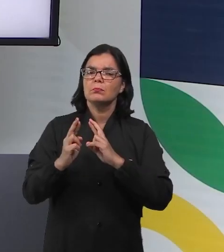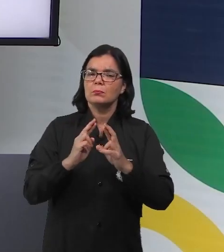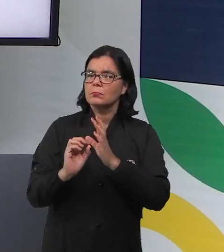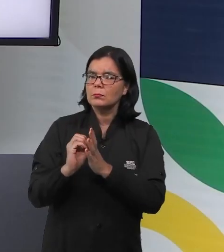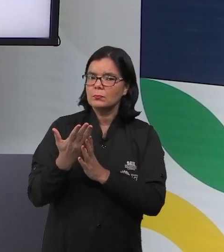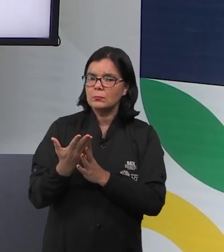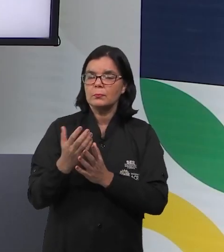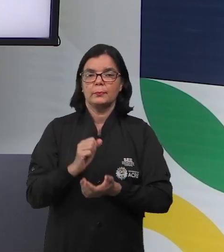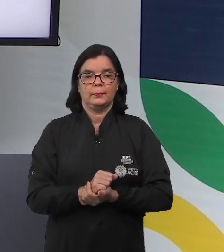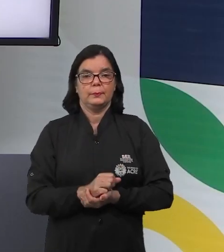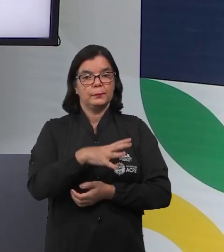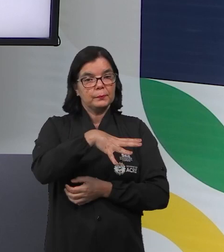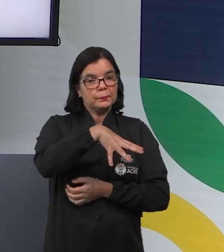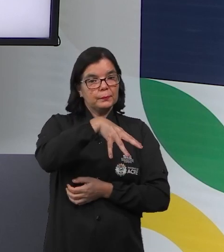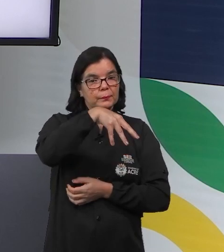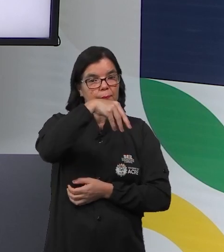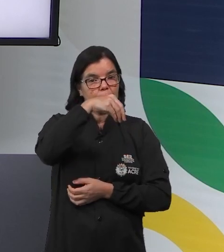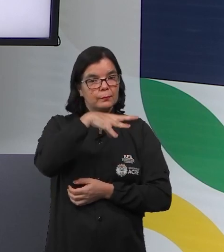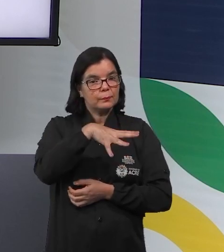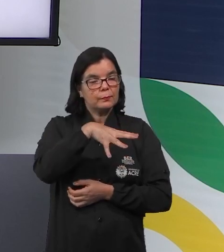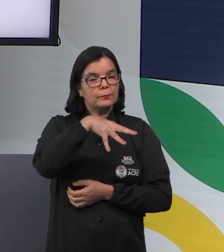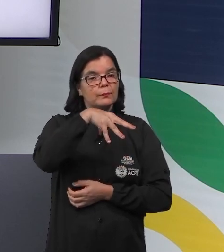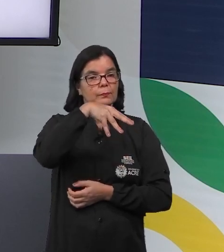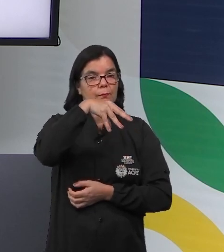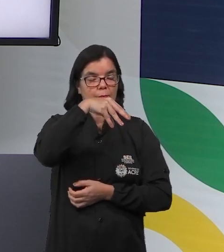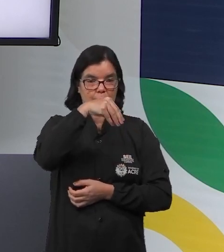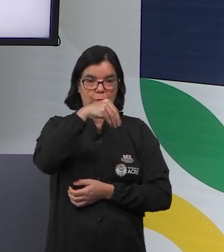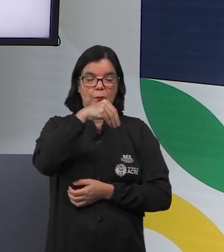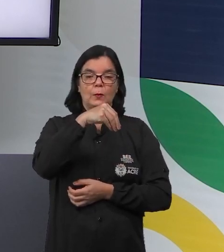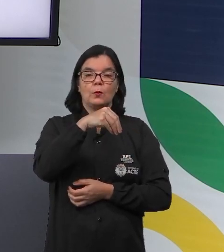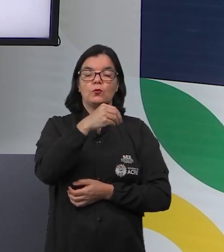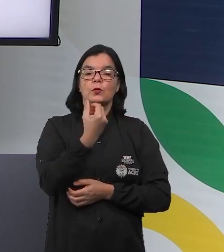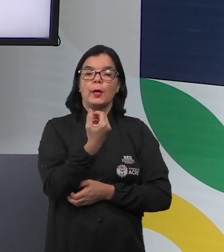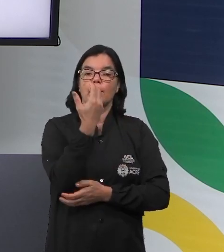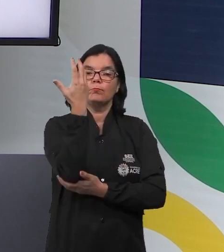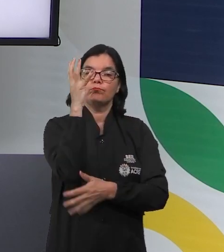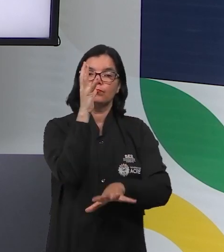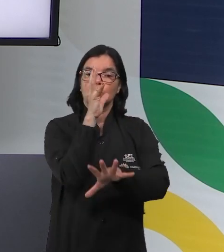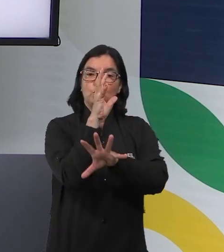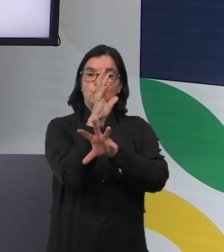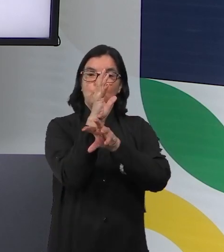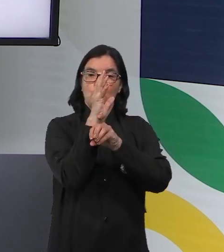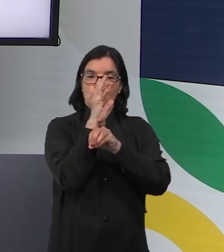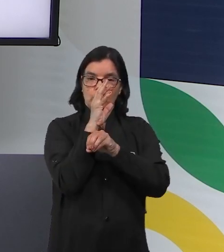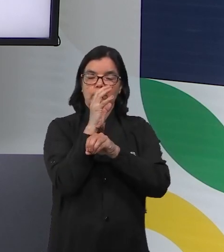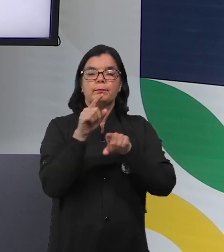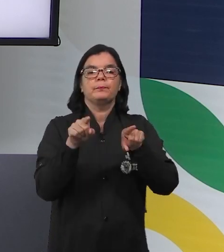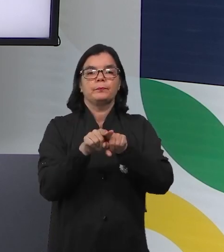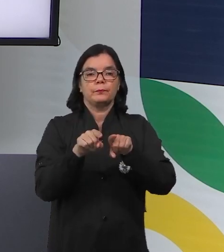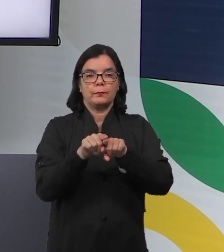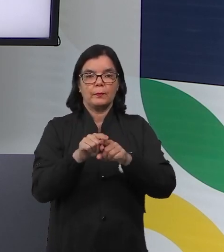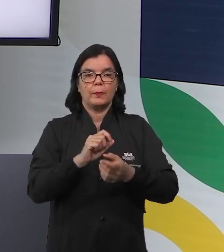Pessoal, as algas, elas fazem um processo de fotossíntese e, consequentemente, ela